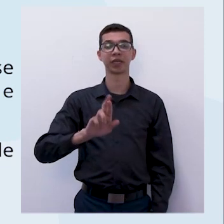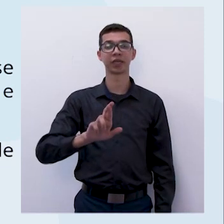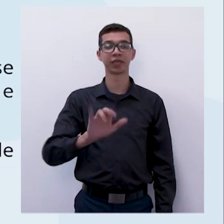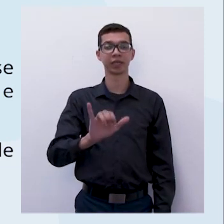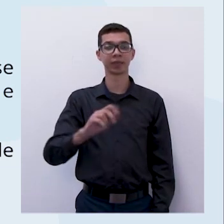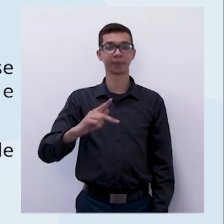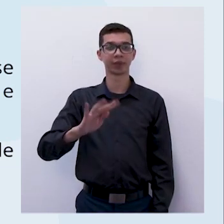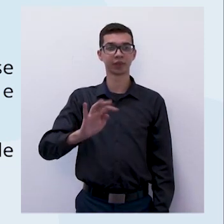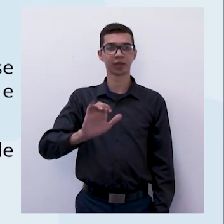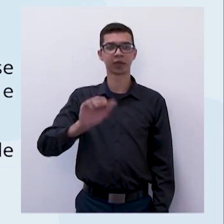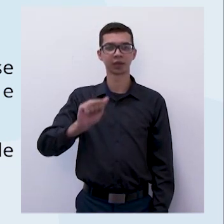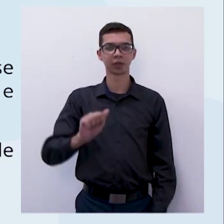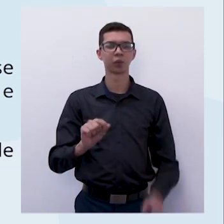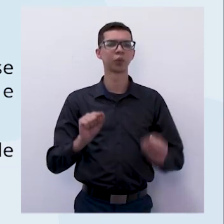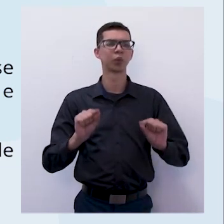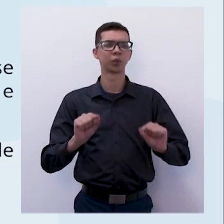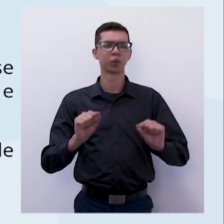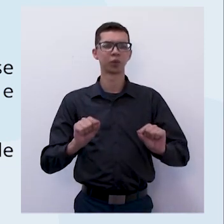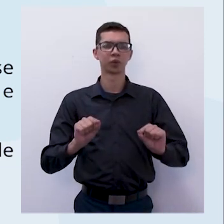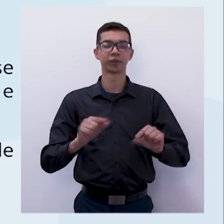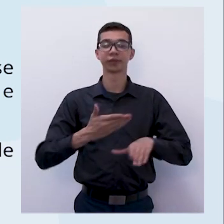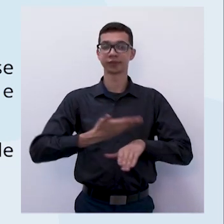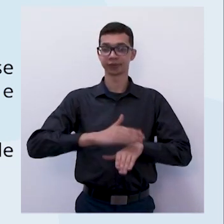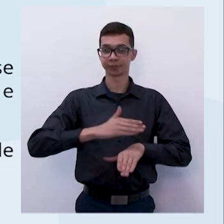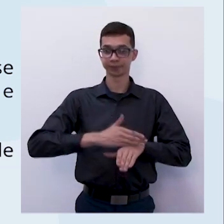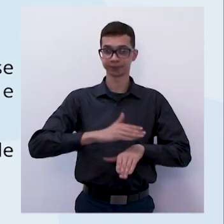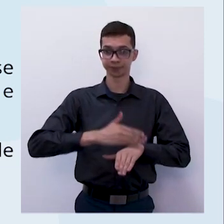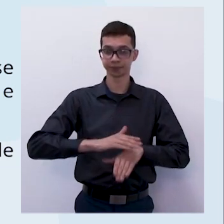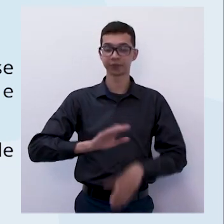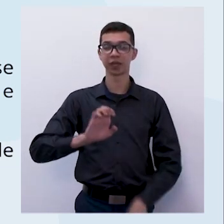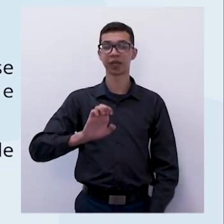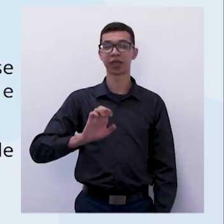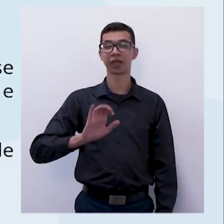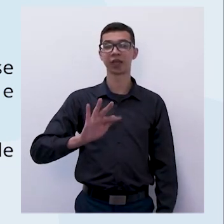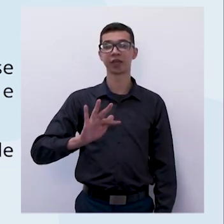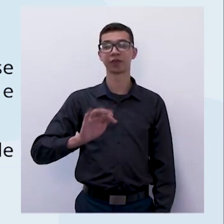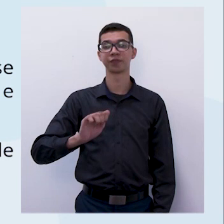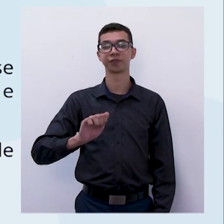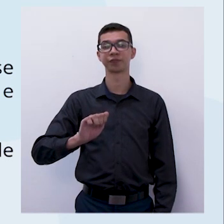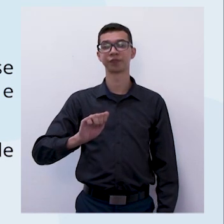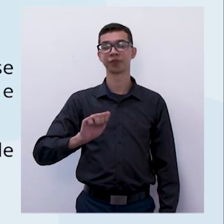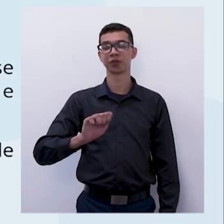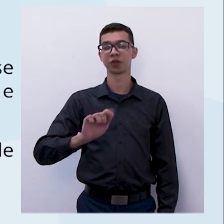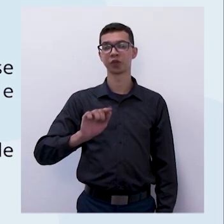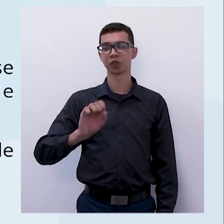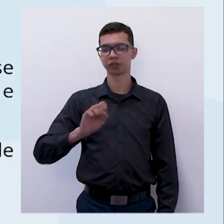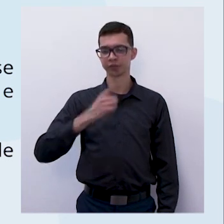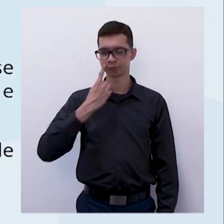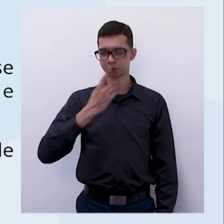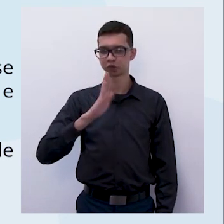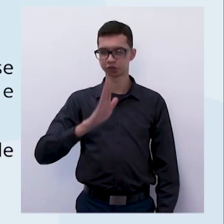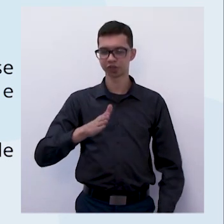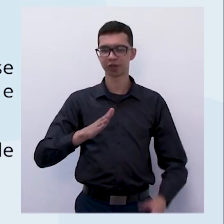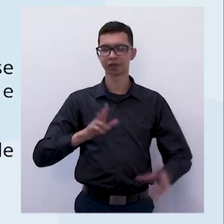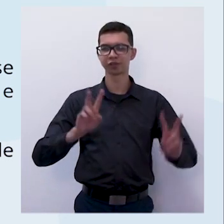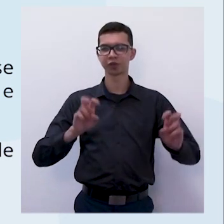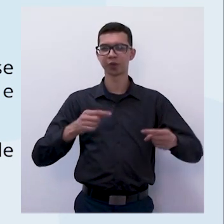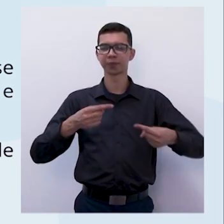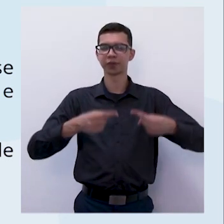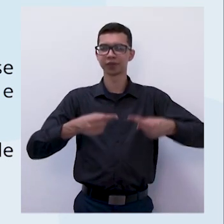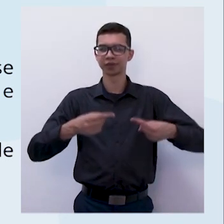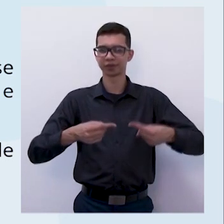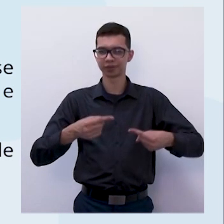é um treinamento que é coordenado pelos éforos, como a gente já viu ali agora há pouco na estrutura política, e